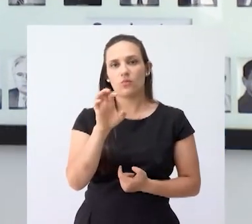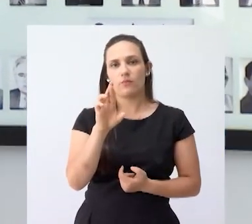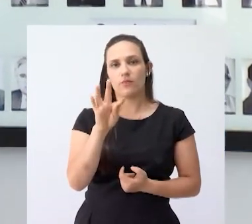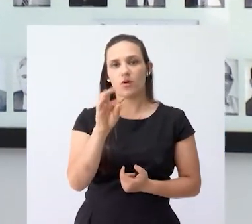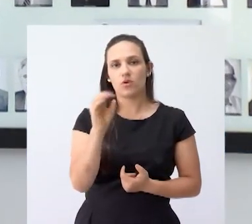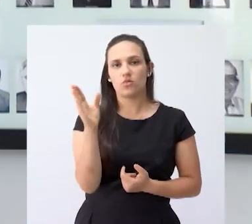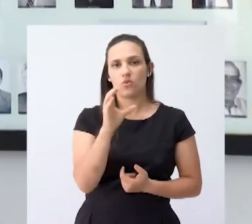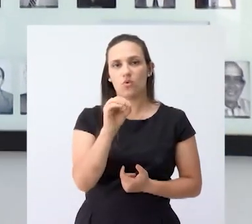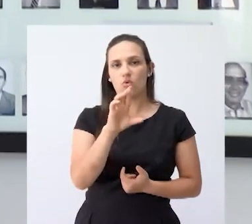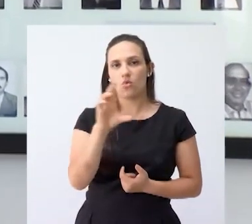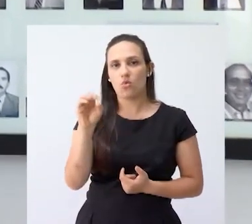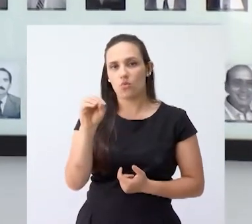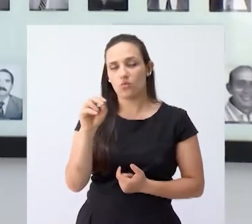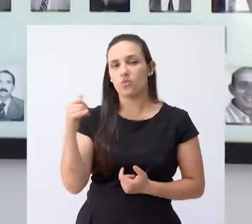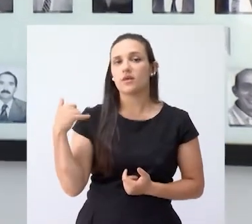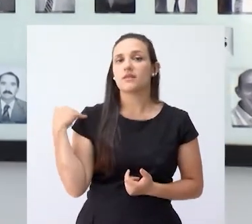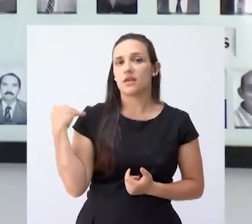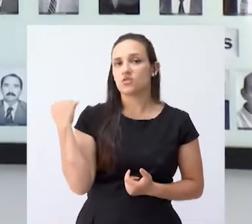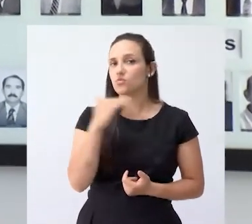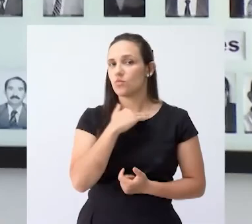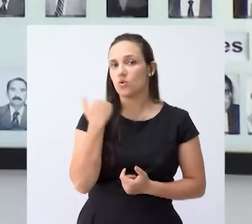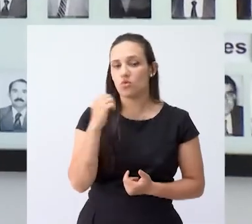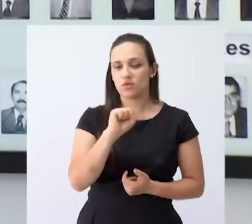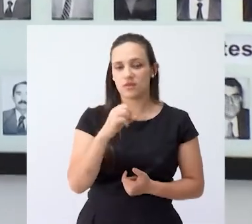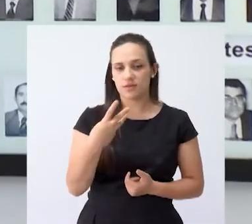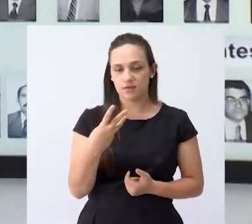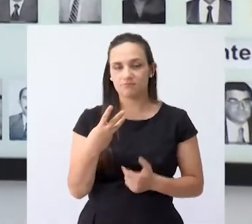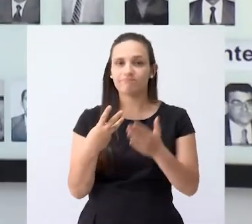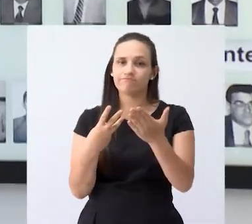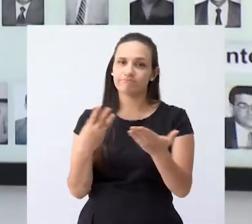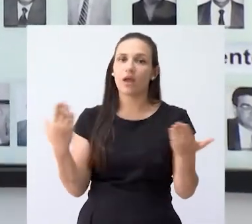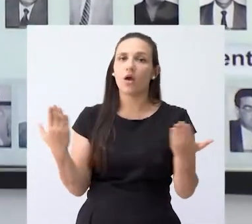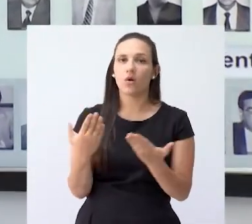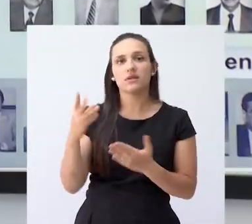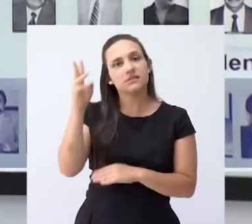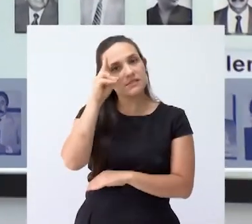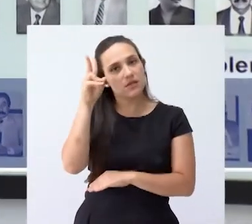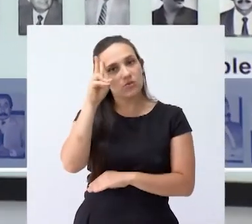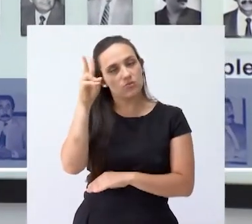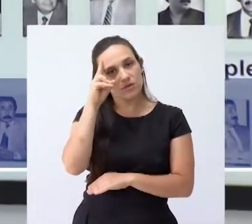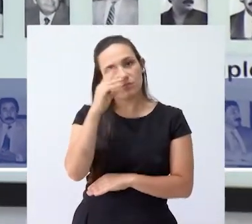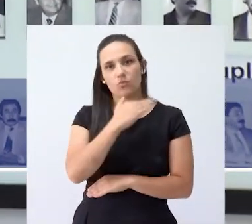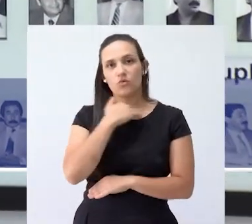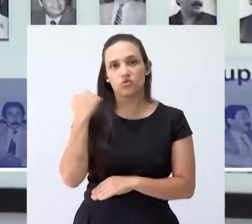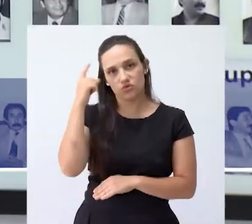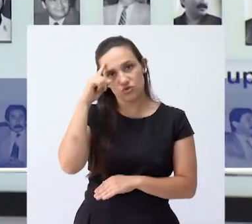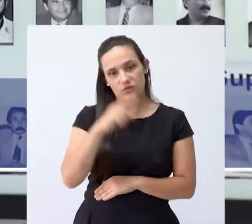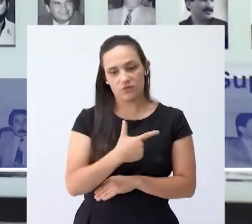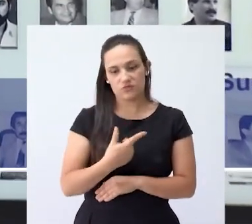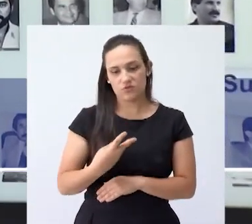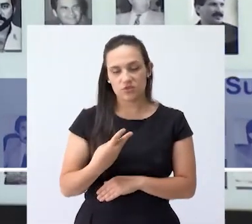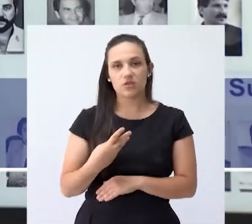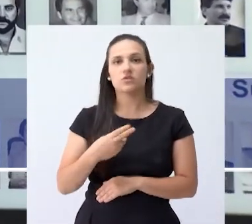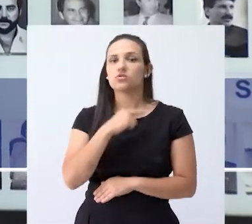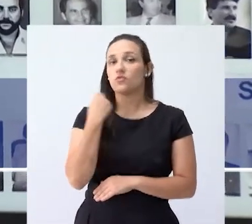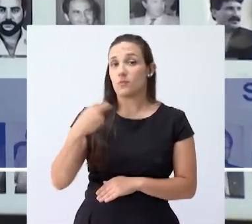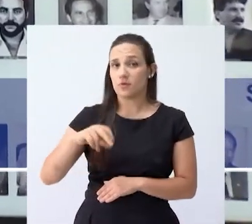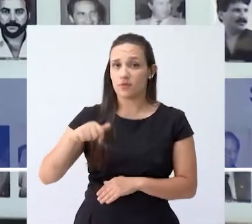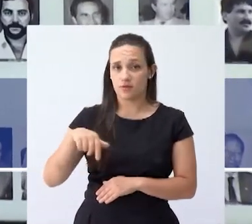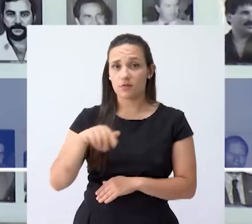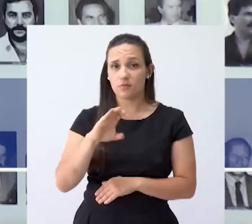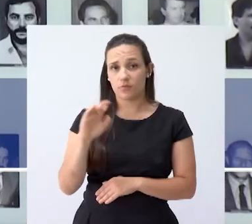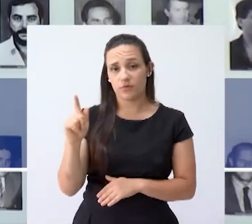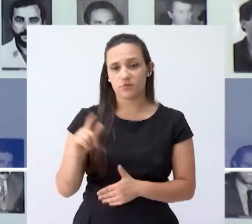de Leis, Dr. Roberto Orro, aos 83 anos de idade. A morte ocorreu na noite dessa segunda-feira,